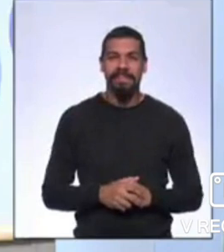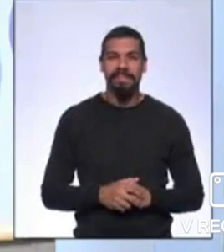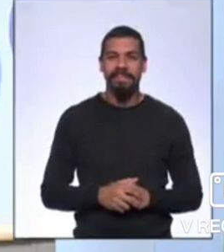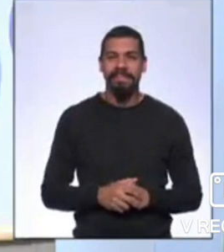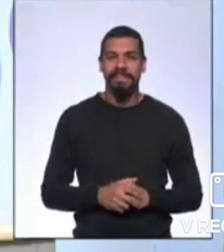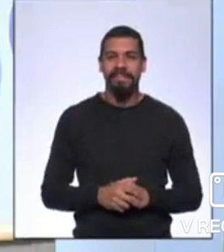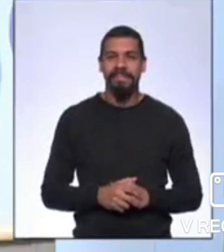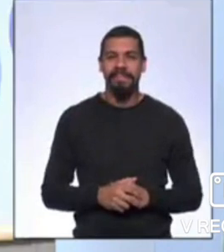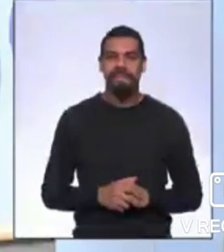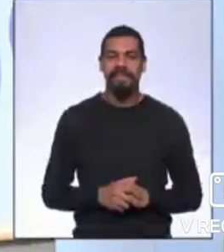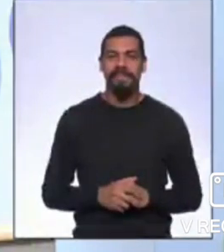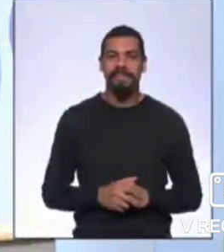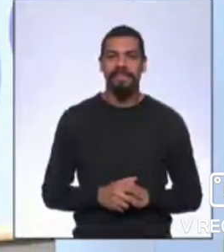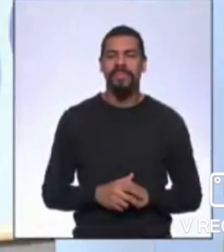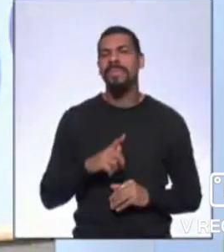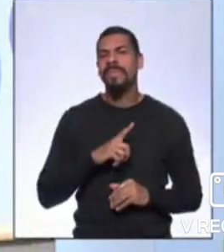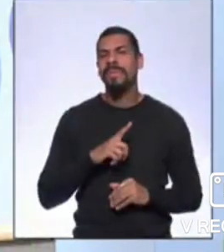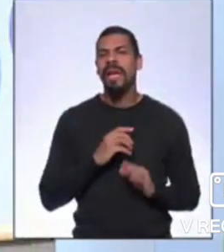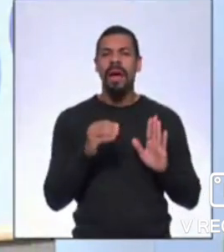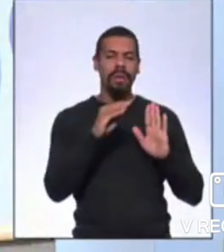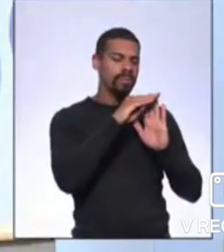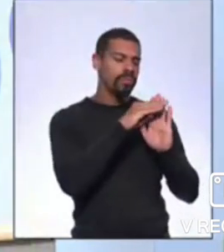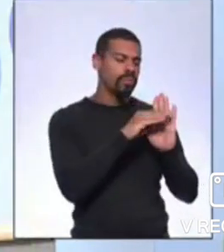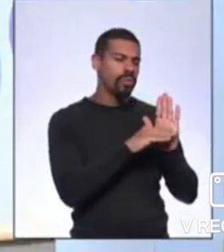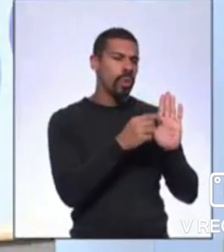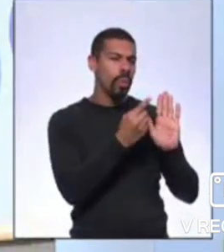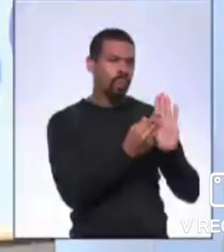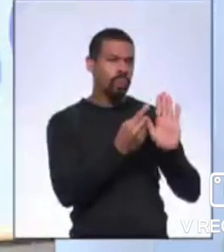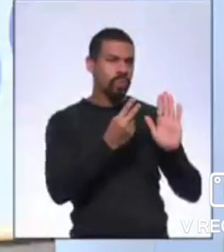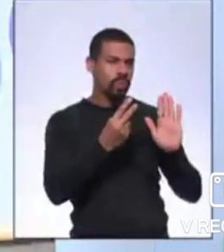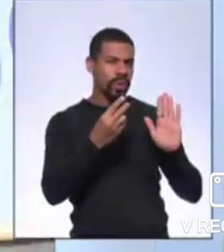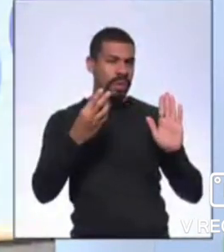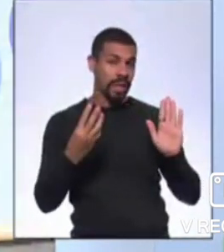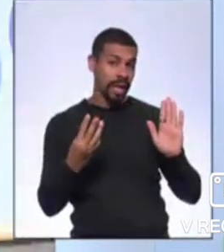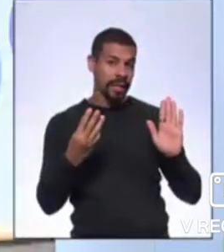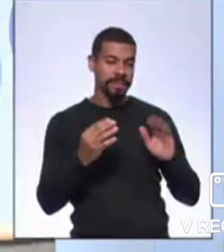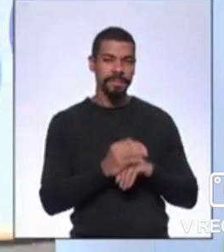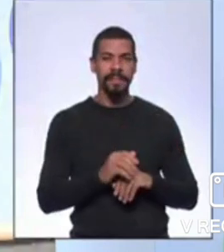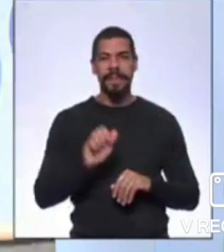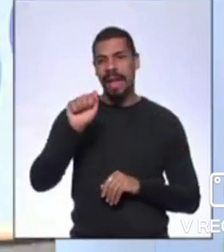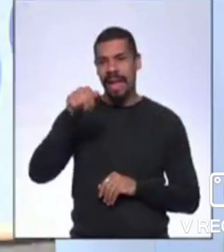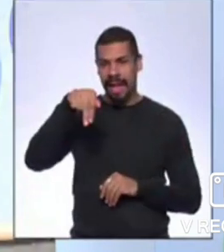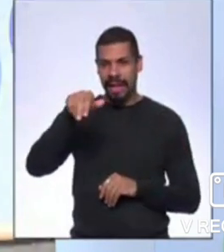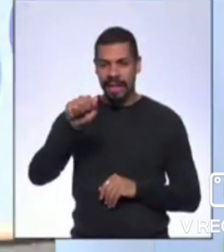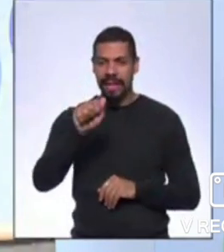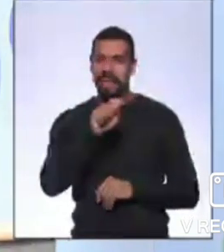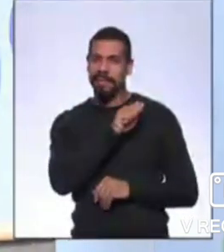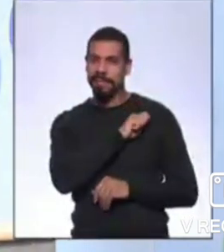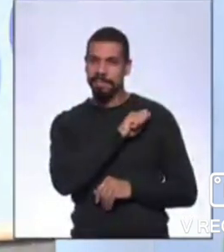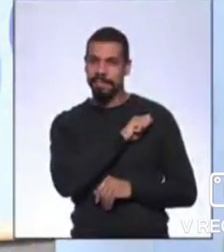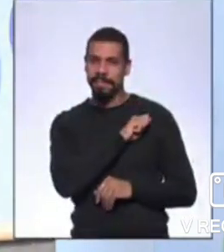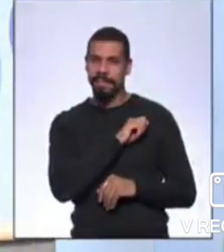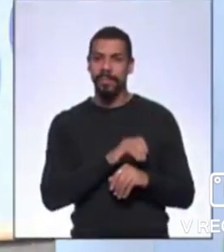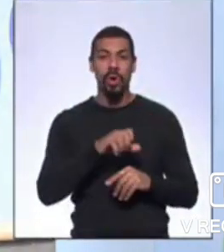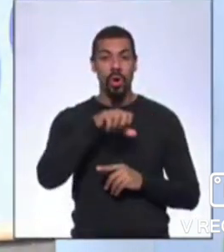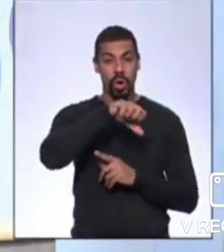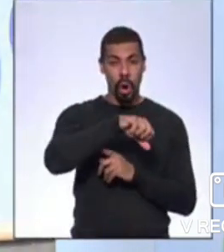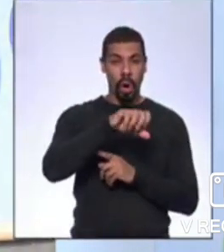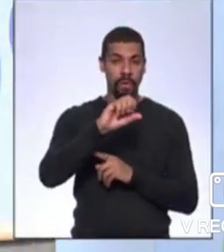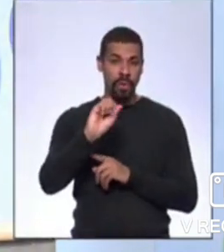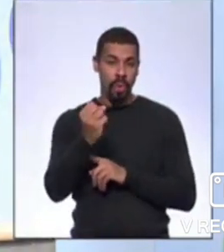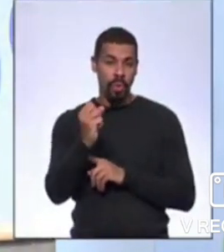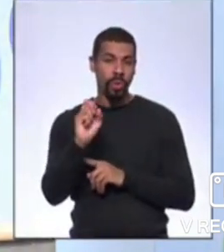Estão colocando o mandamento 1, 2 e 3. A Ana Beatriz coloca o mandamento 9,